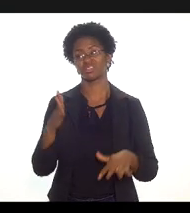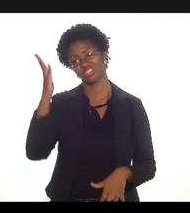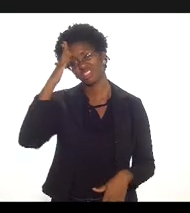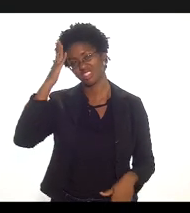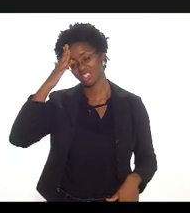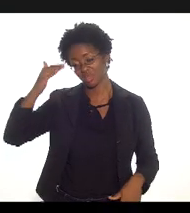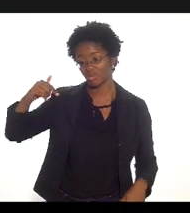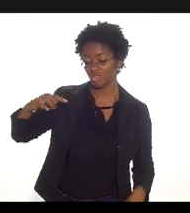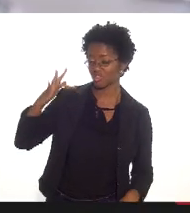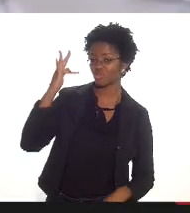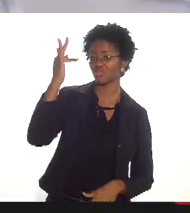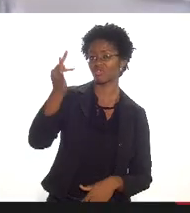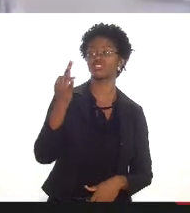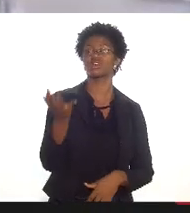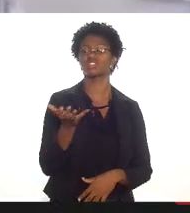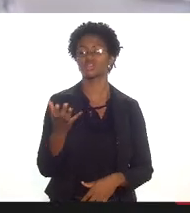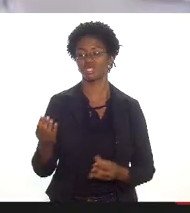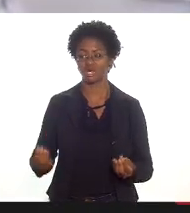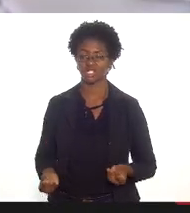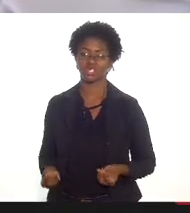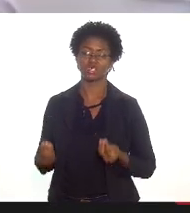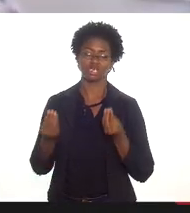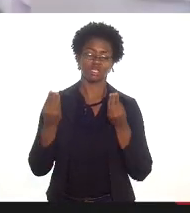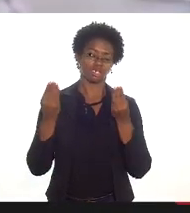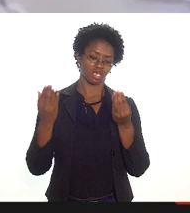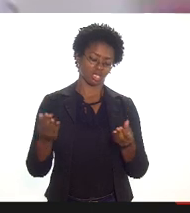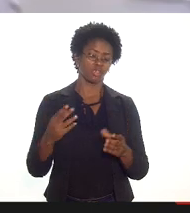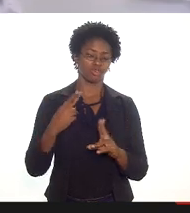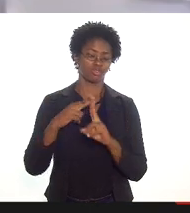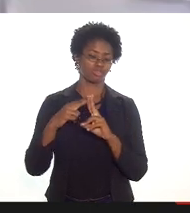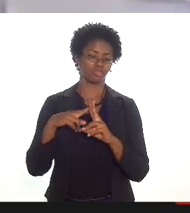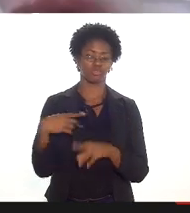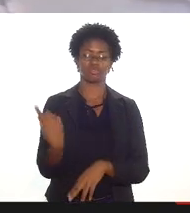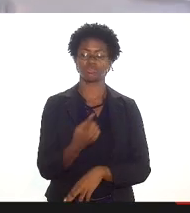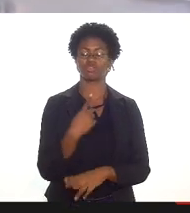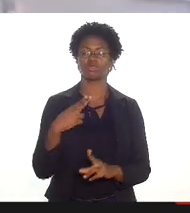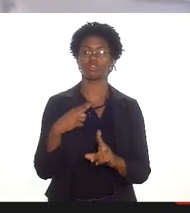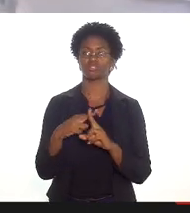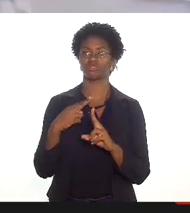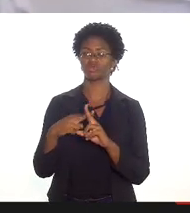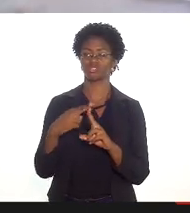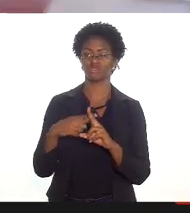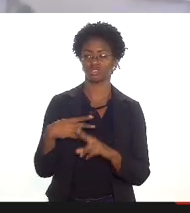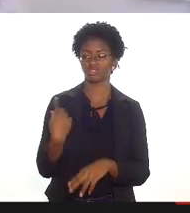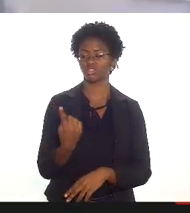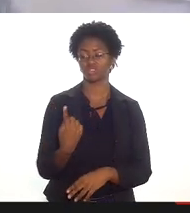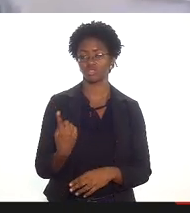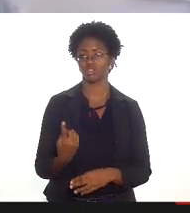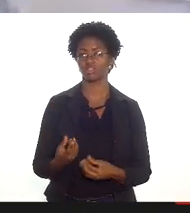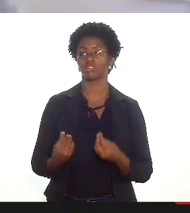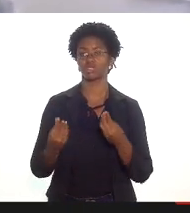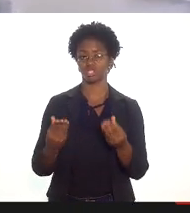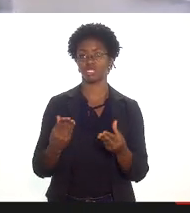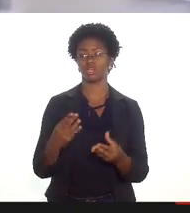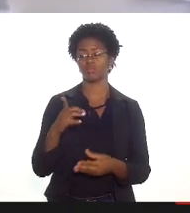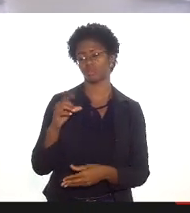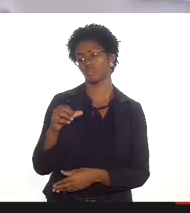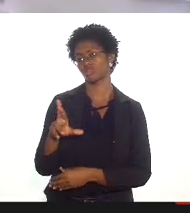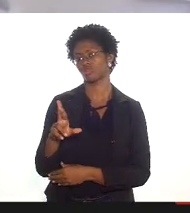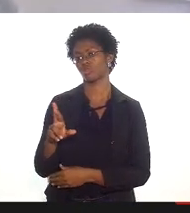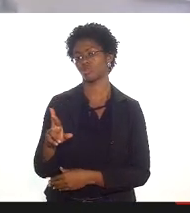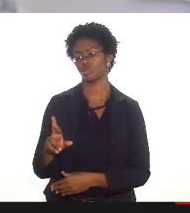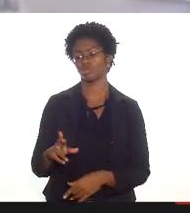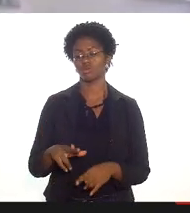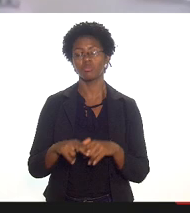que eles querem, na verdade, é entregar o SUS, nosso SUS, que nós estamos dando tempo, entregar para a rede DOR. Porque